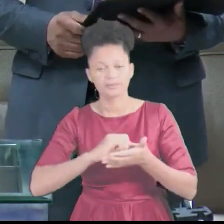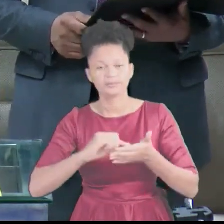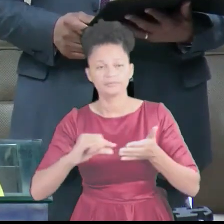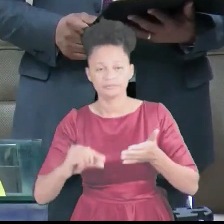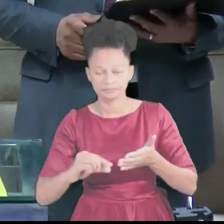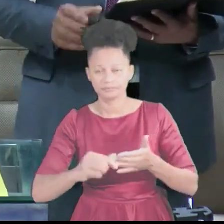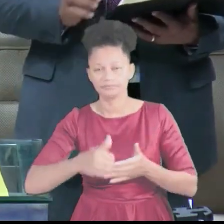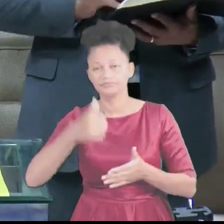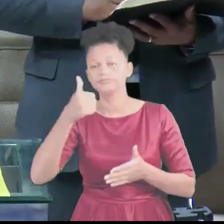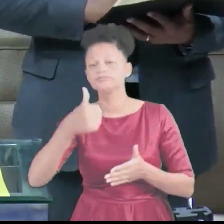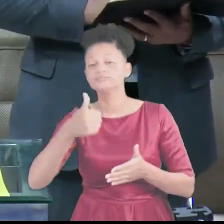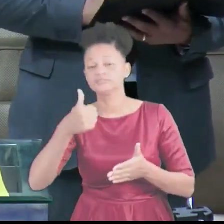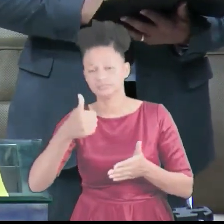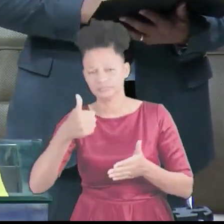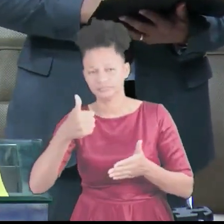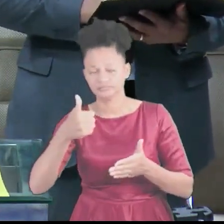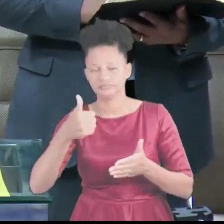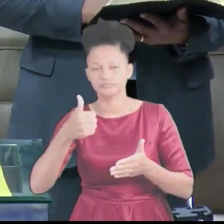versículos do primeiro,